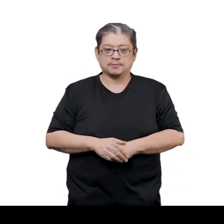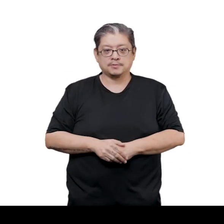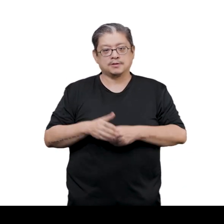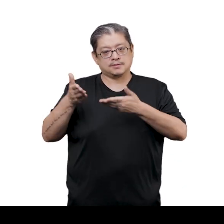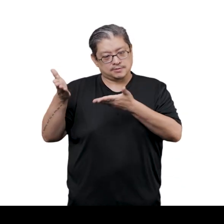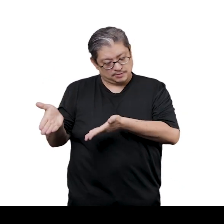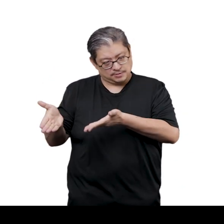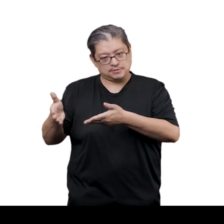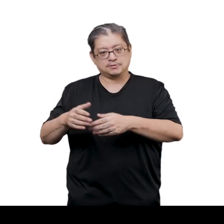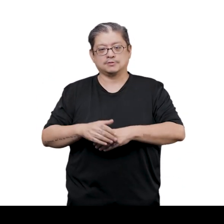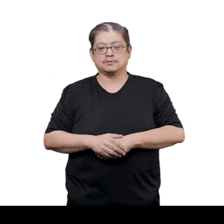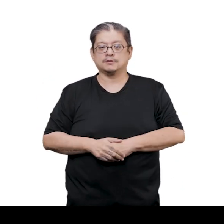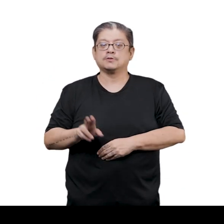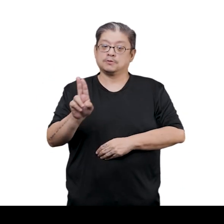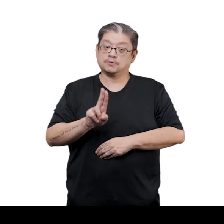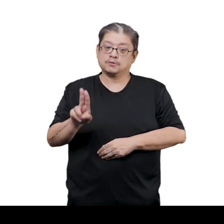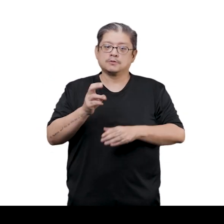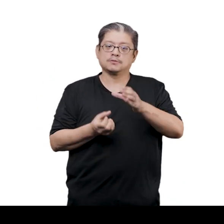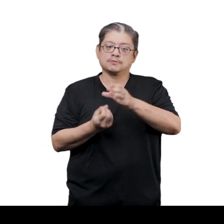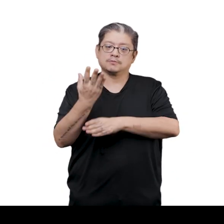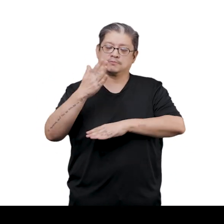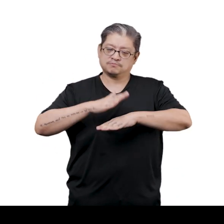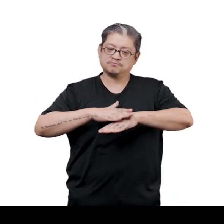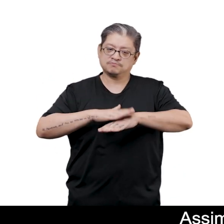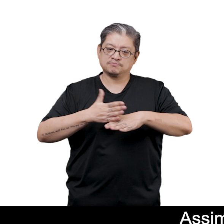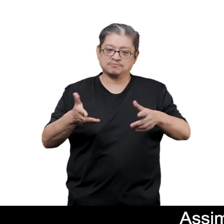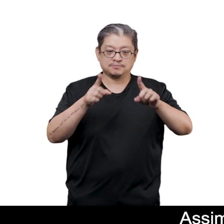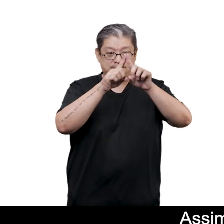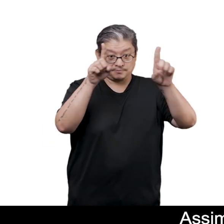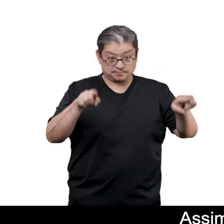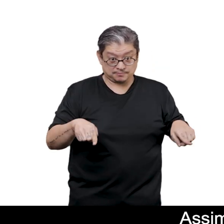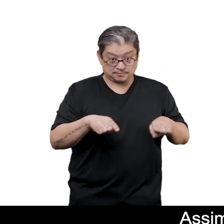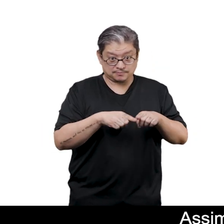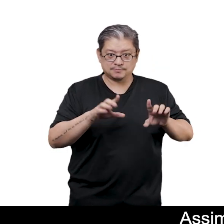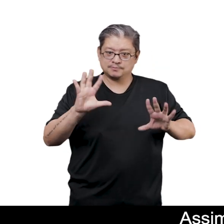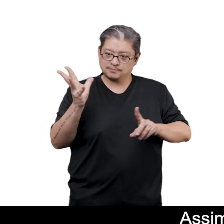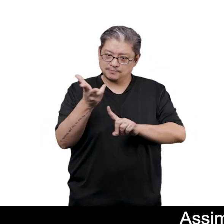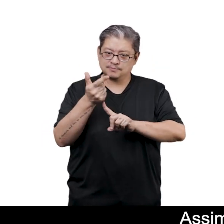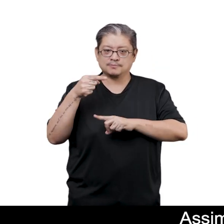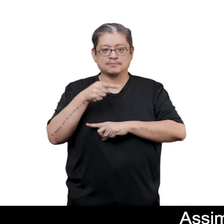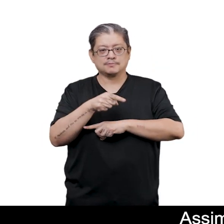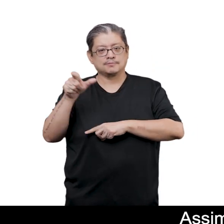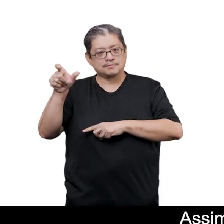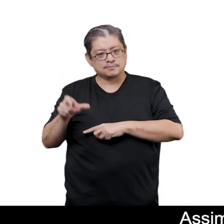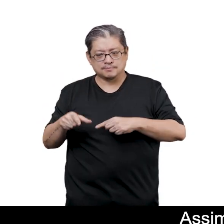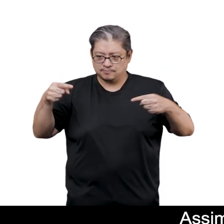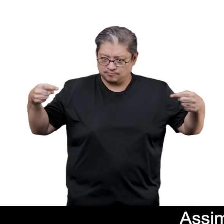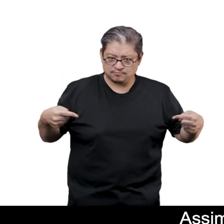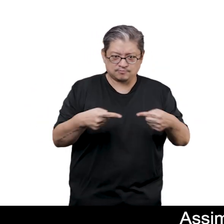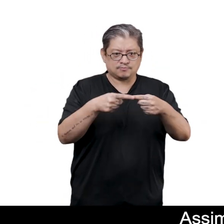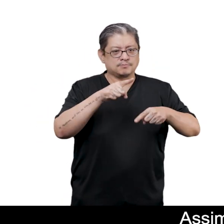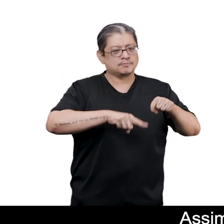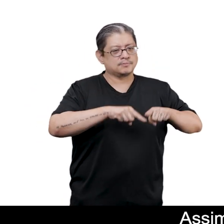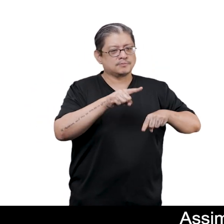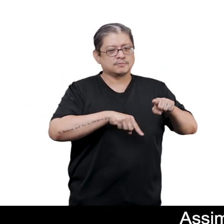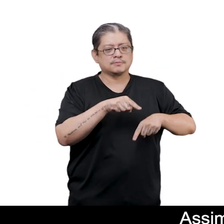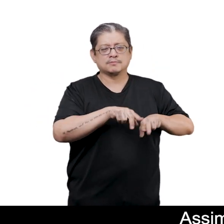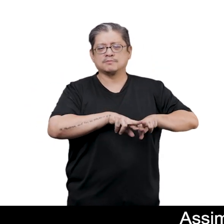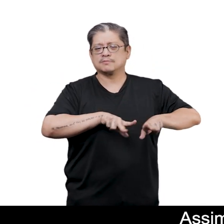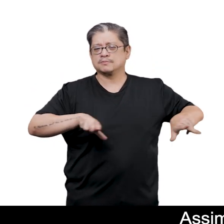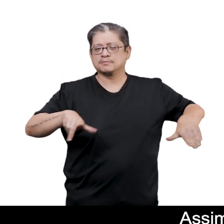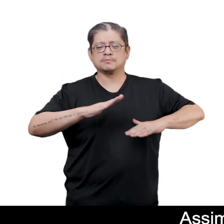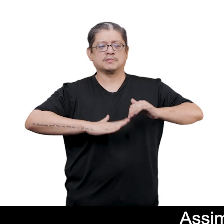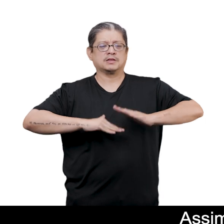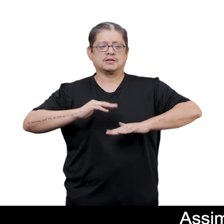Névoa, usada para a construção do trabalho. Assim, Lopes associa diversos materiais, convenções